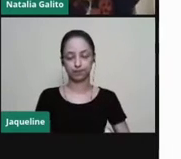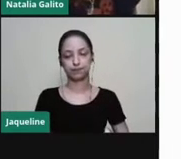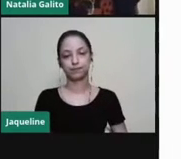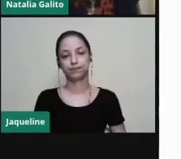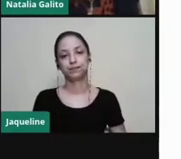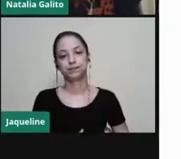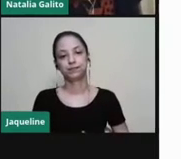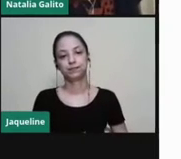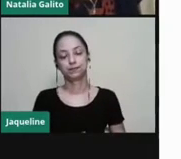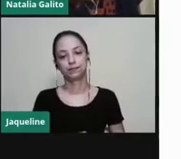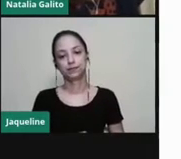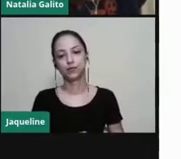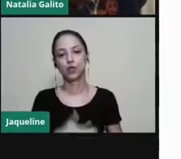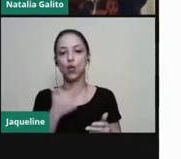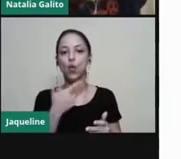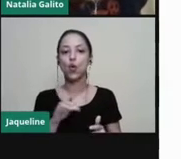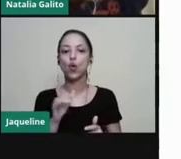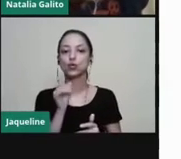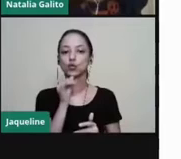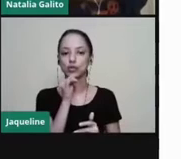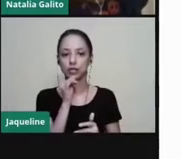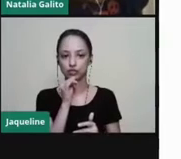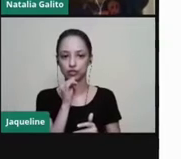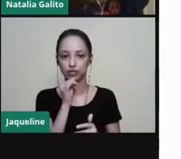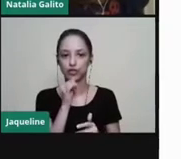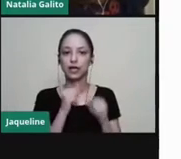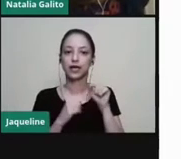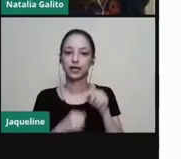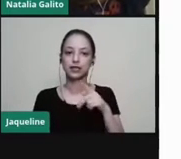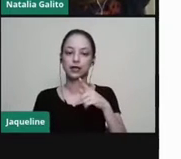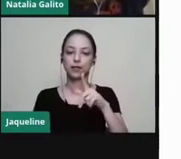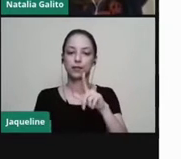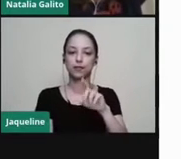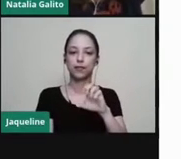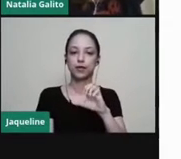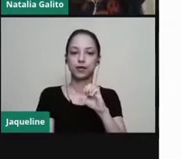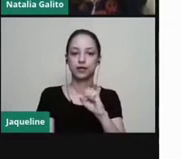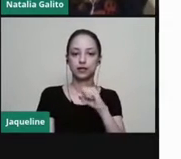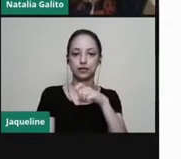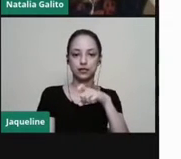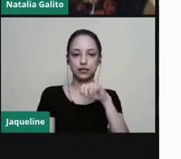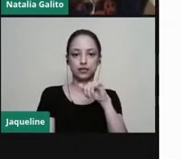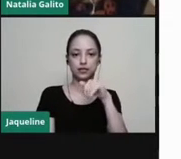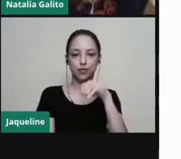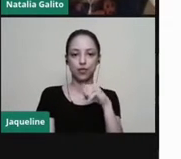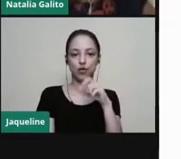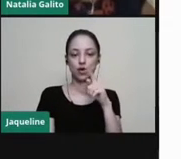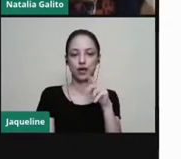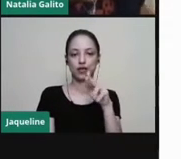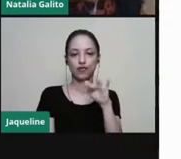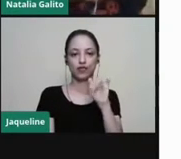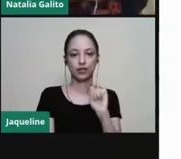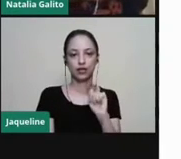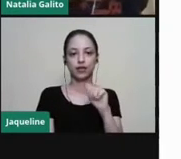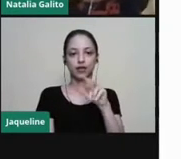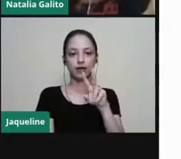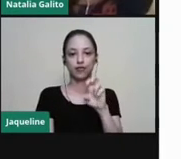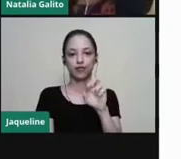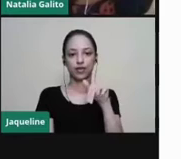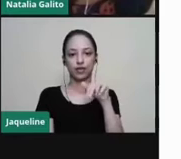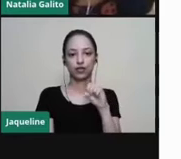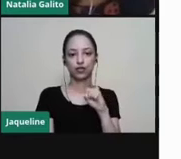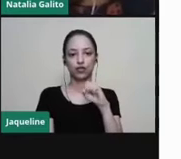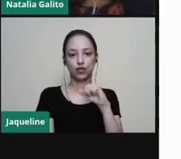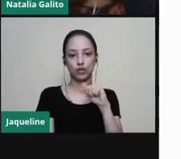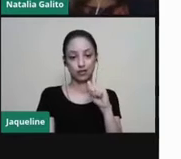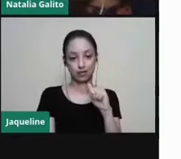Bom, um outro teste é a pletismografia de oclusão venosa. E a pletismografia de oclusão venosa, como o próprio nome diz,